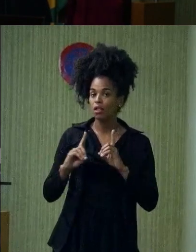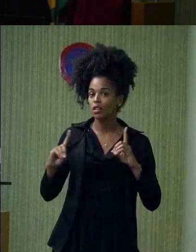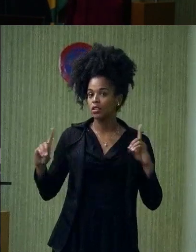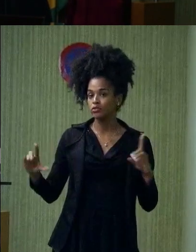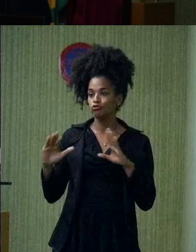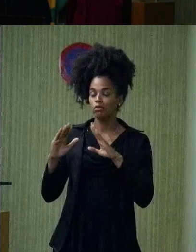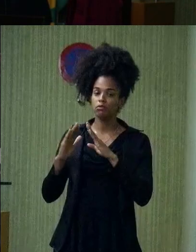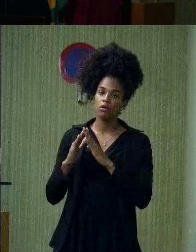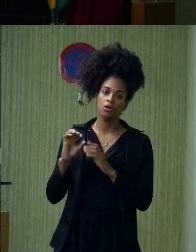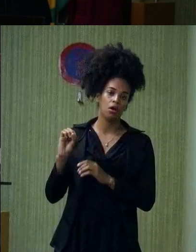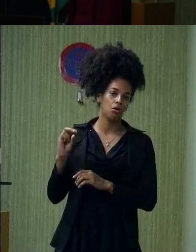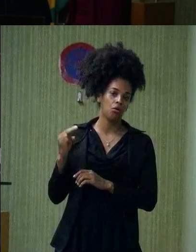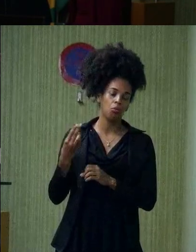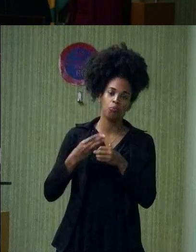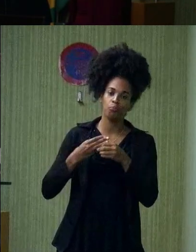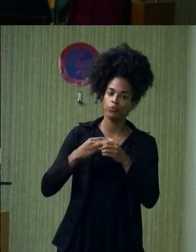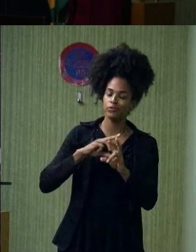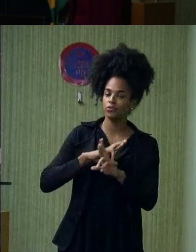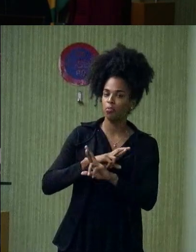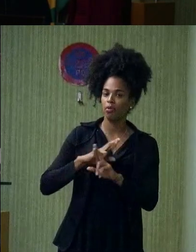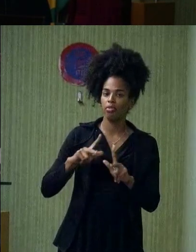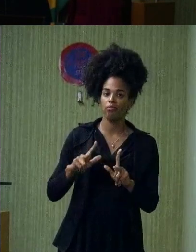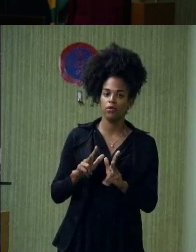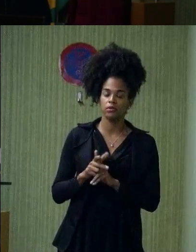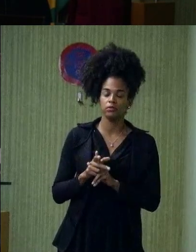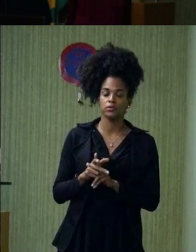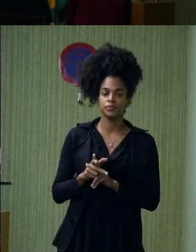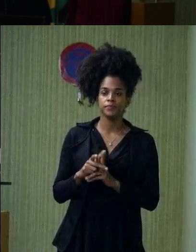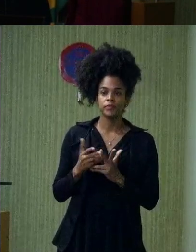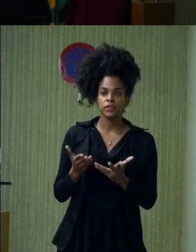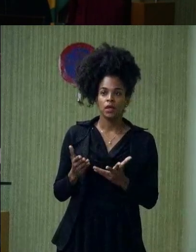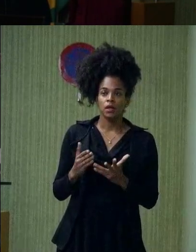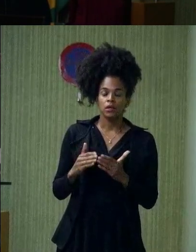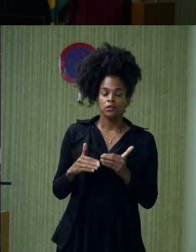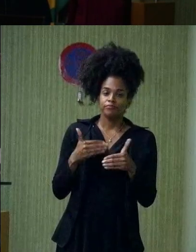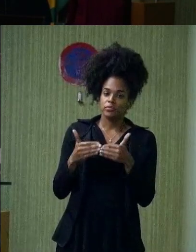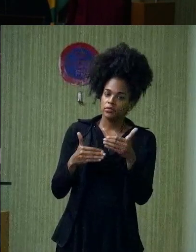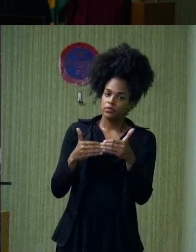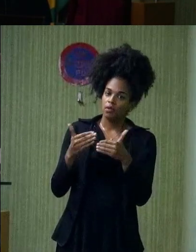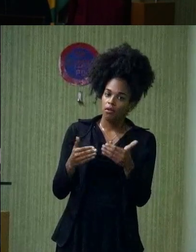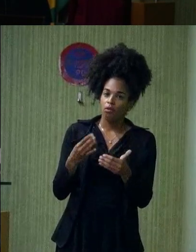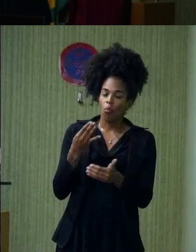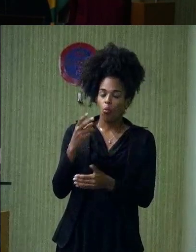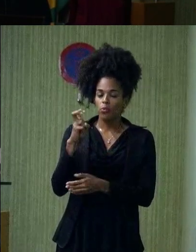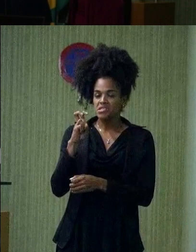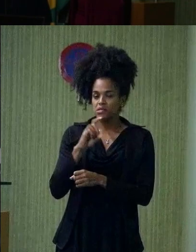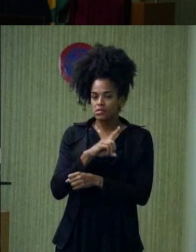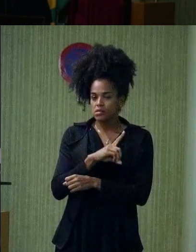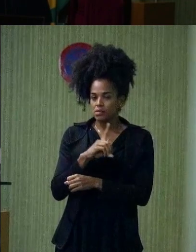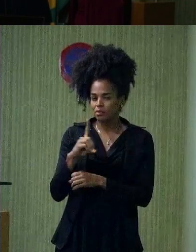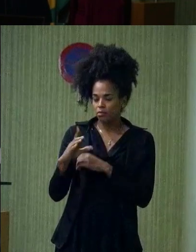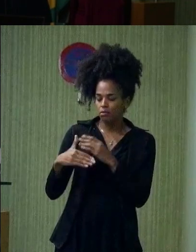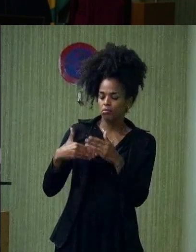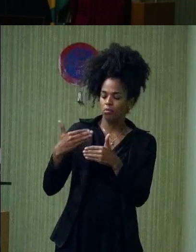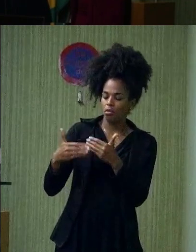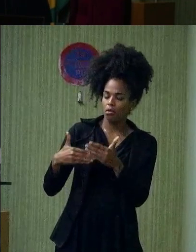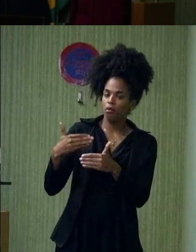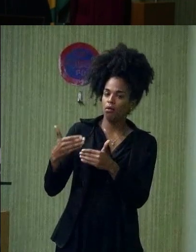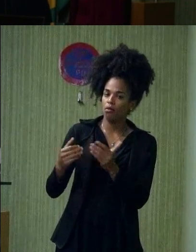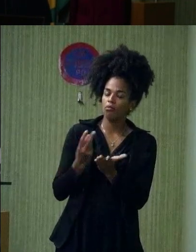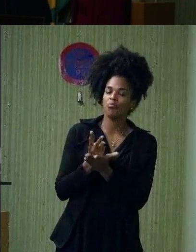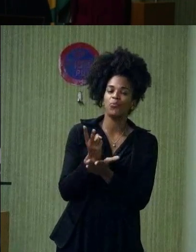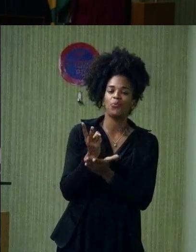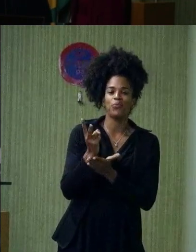municípios Então você fez a partir do momento em que as coisas acalmaram cerca de 45 dias uma busca ti ainda se está